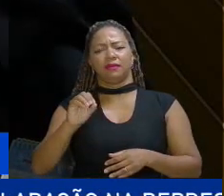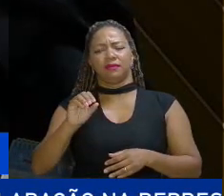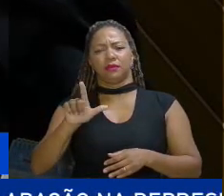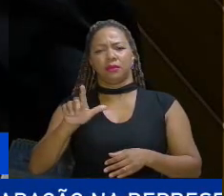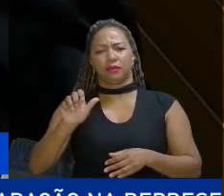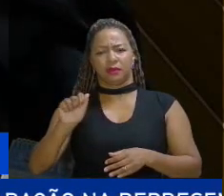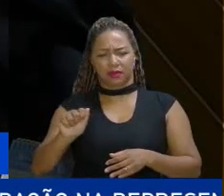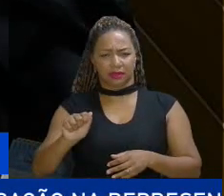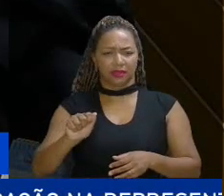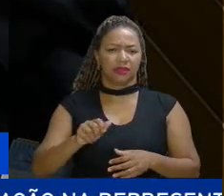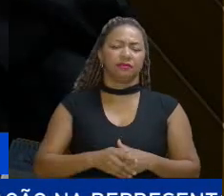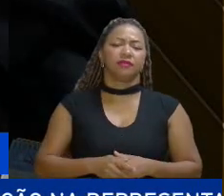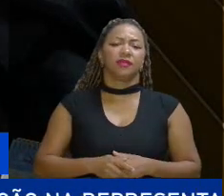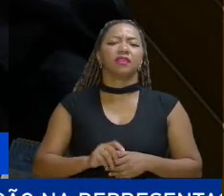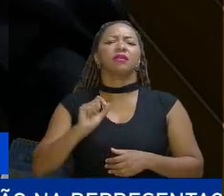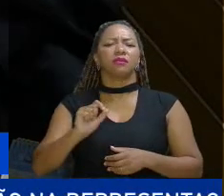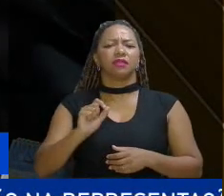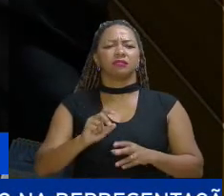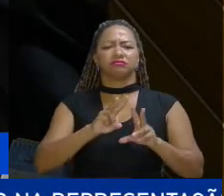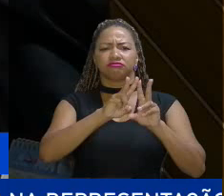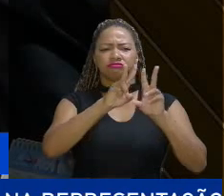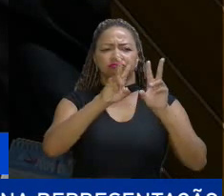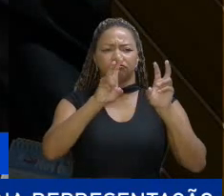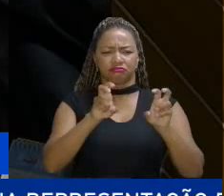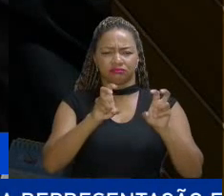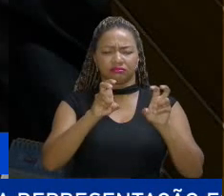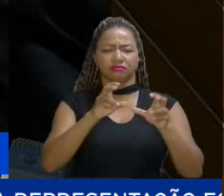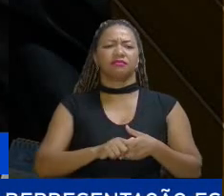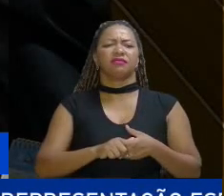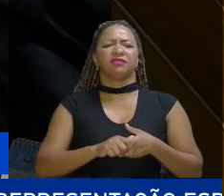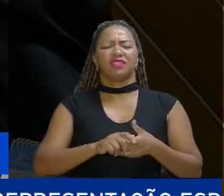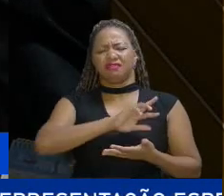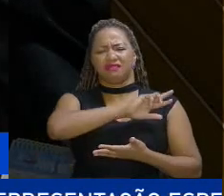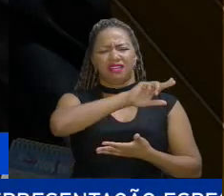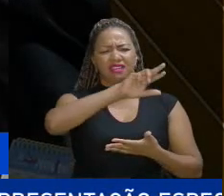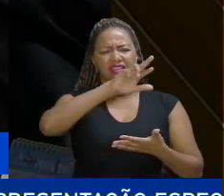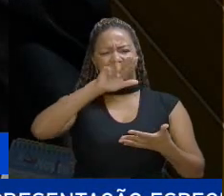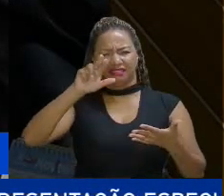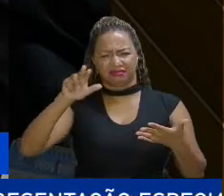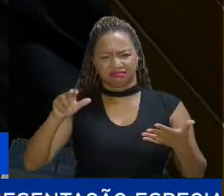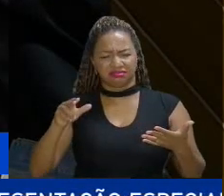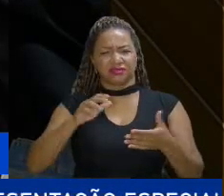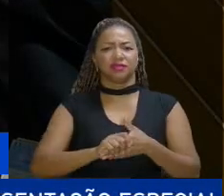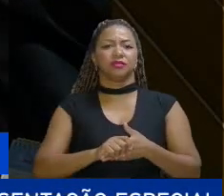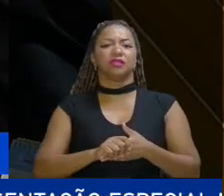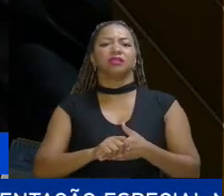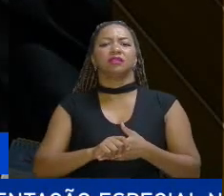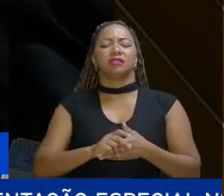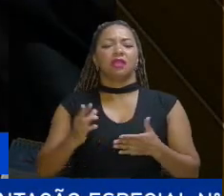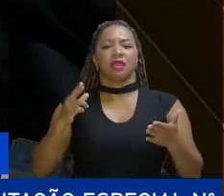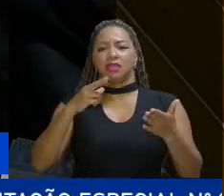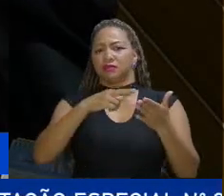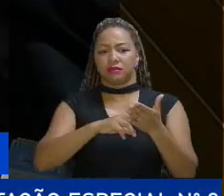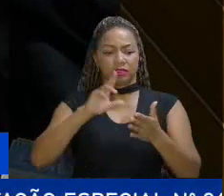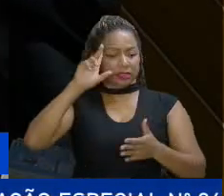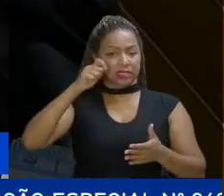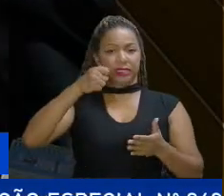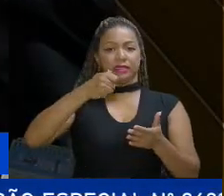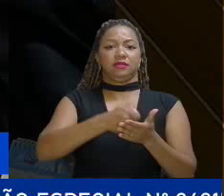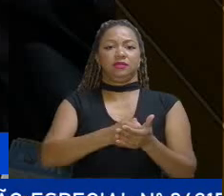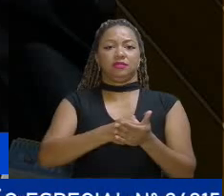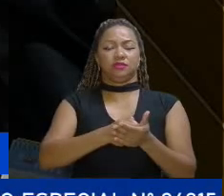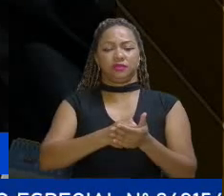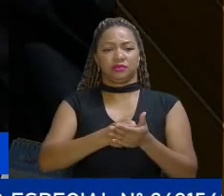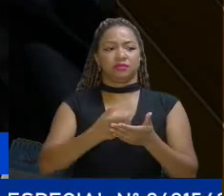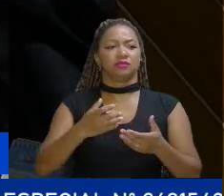Alegou assim, entre aspas, né? Abre aspas, de forma genérica, de uma só vez, a relatora decide sobre o chamamento